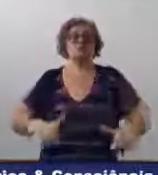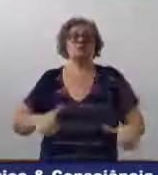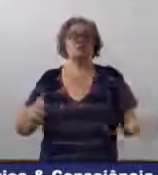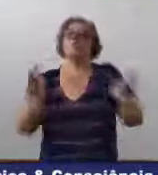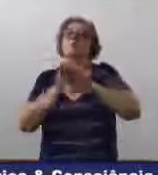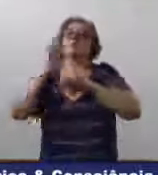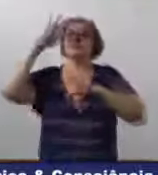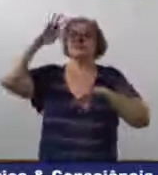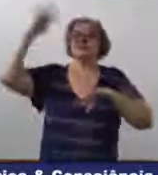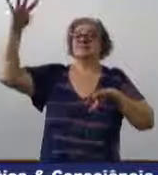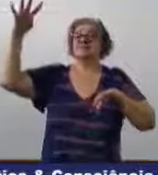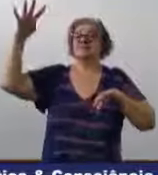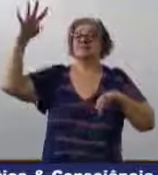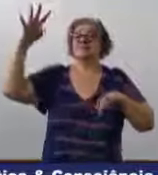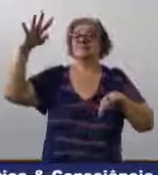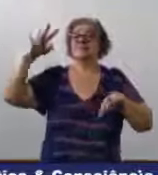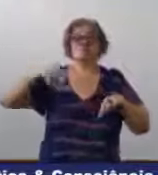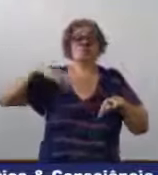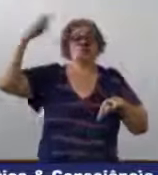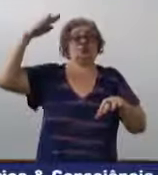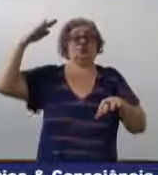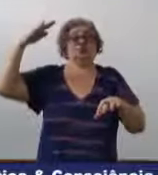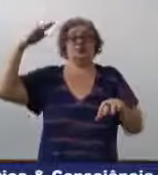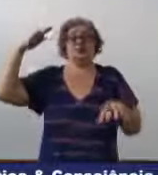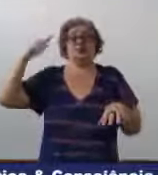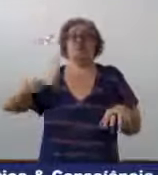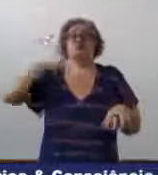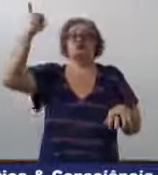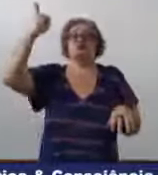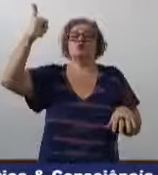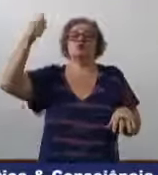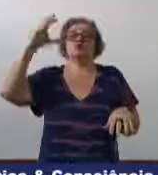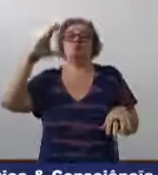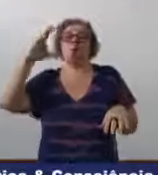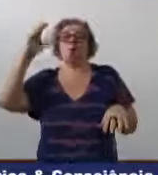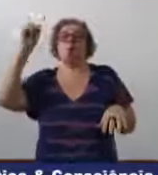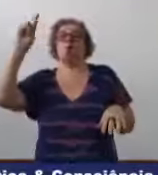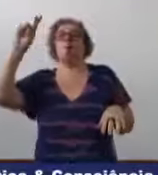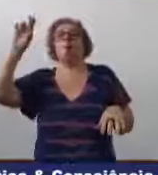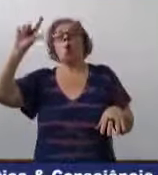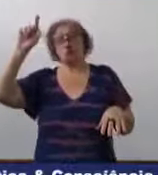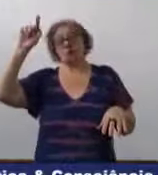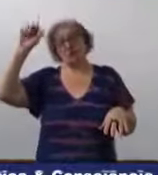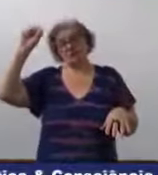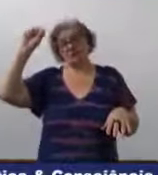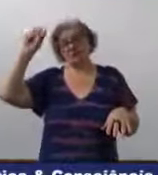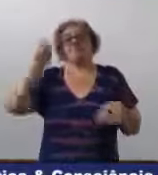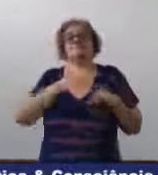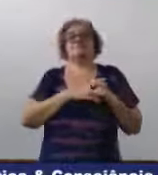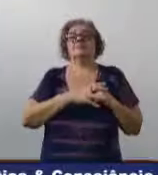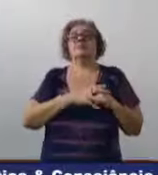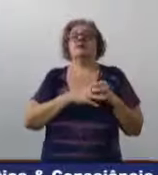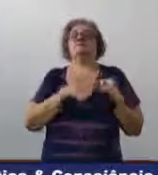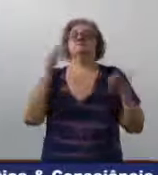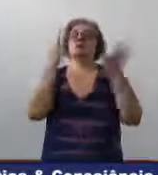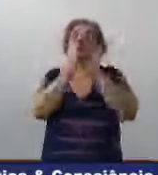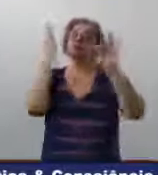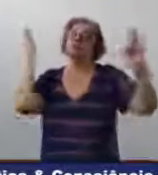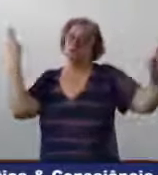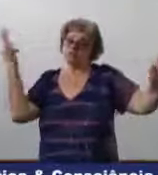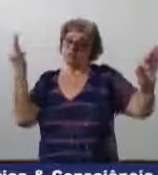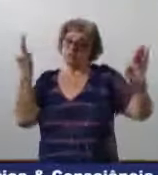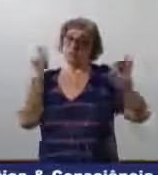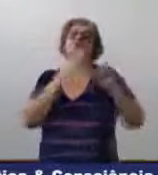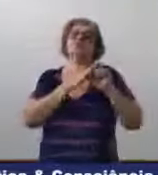partir da teoria das supercordas, fazendo a comparação, alguns físicos dizem que os componentes fundamentais do universo